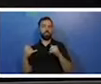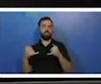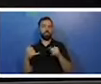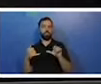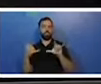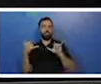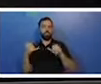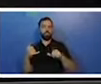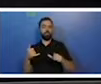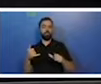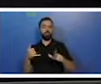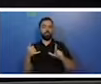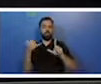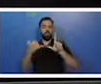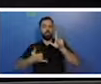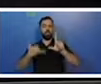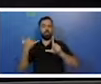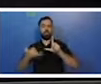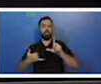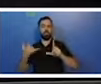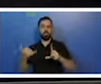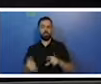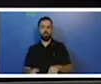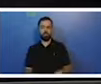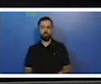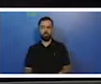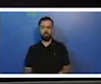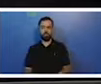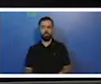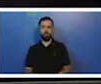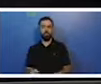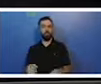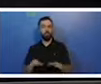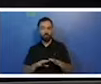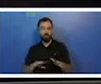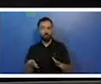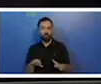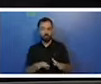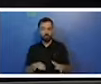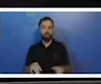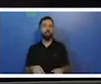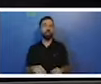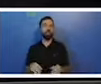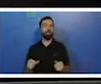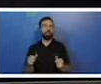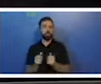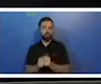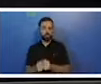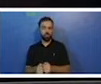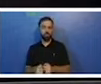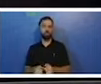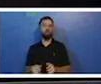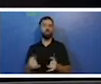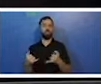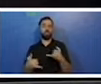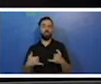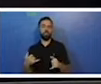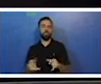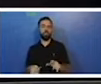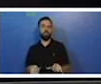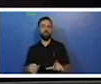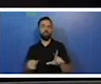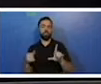esses movimentos do basquetebol alguns movimentos nós vamos fazer com atividades lúdicas para a gente fazer uma